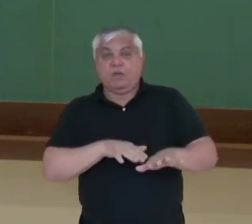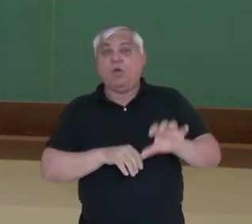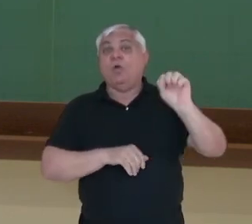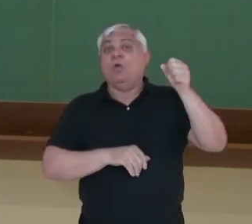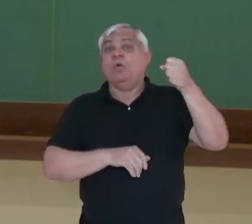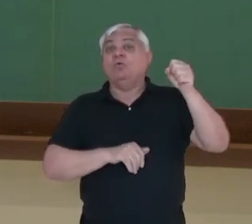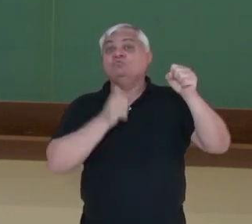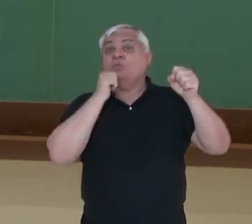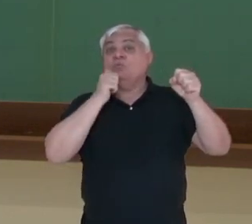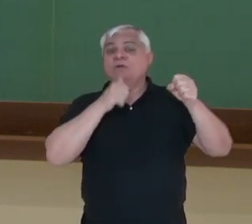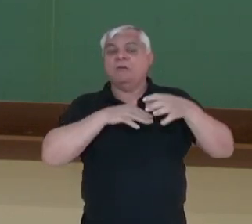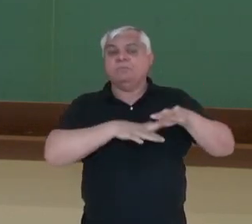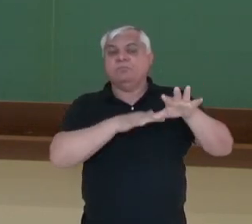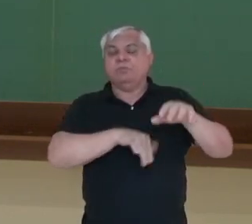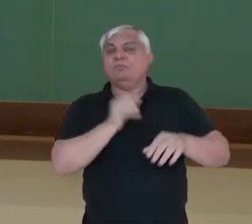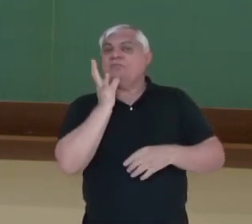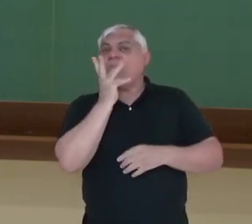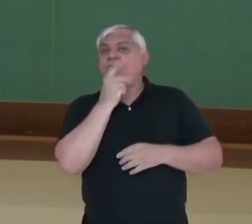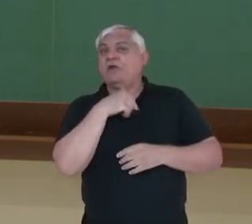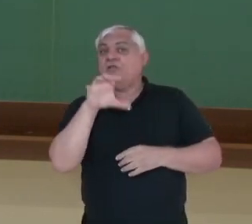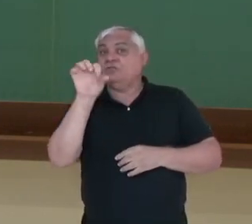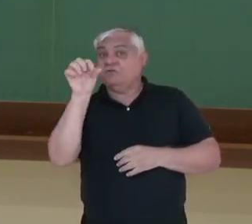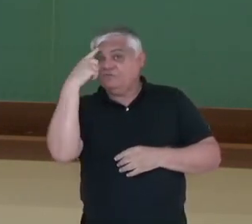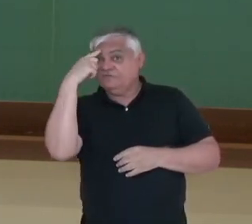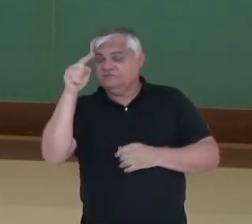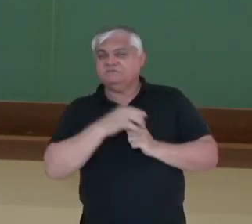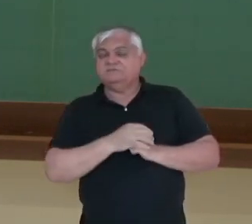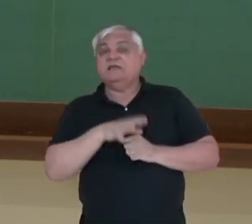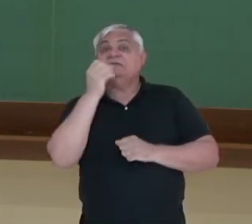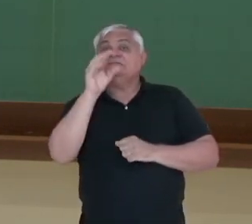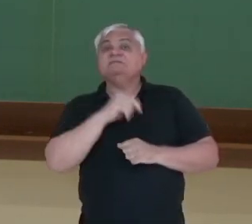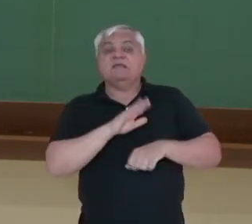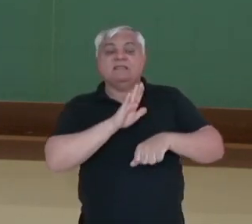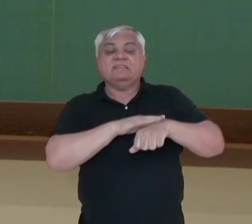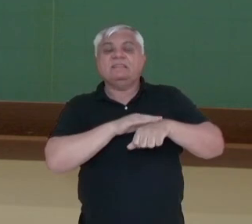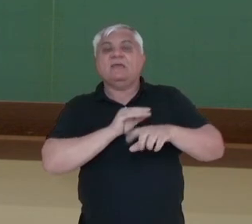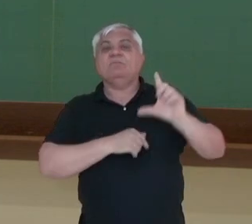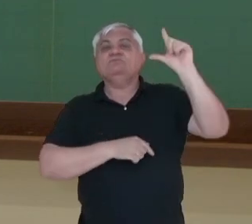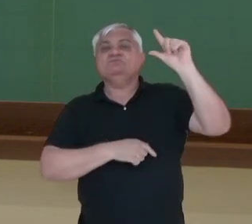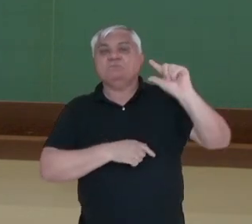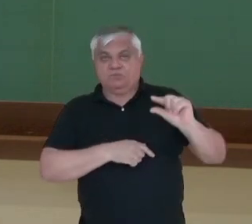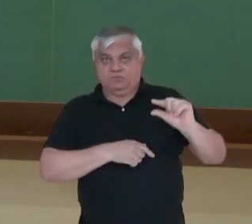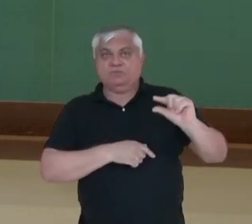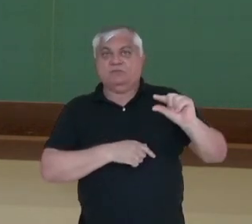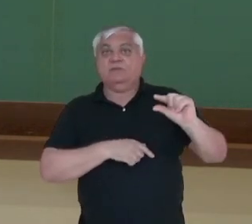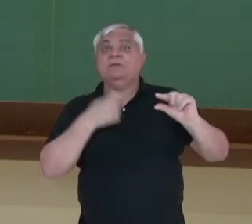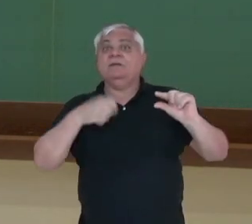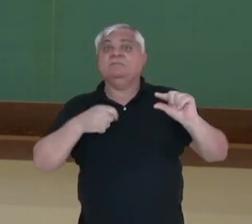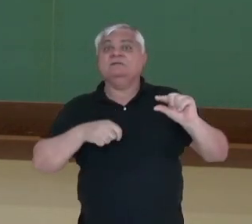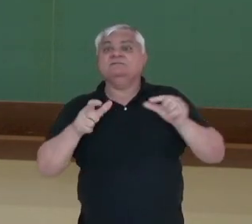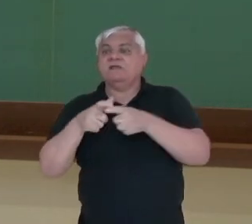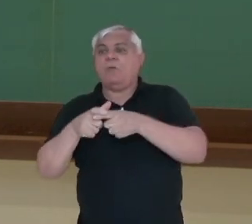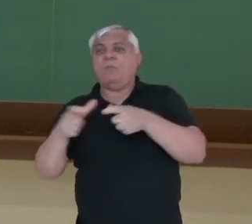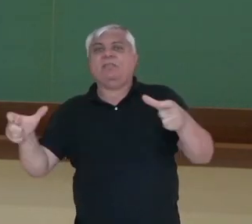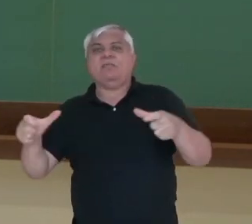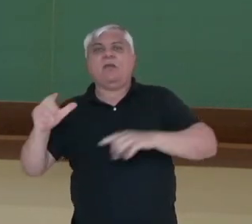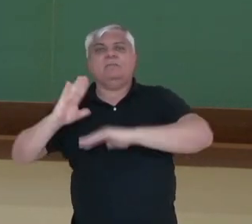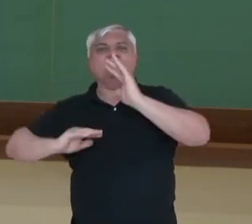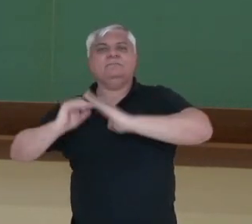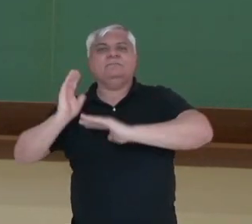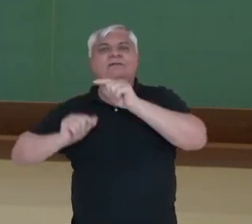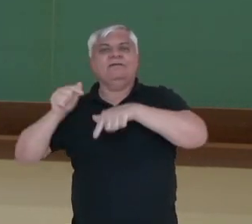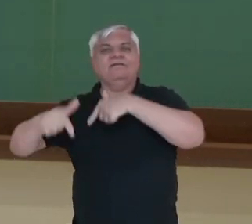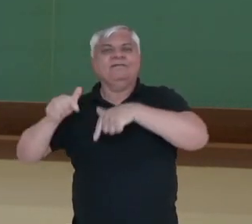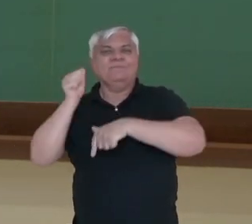costureiras levam 9 dias. Se eu diminuir o tempo, eu tenho que aumentar o número de costureiras, não é verdade? Porque